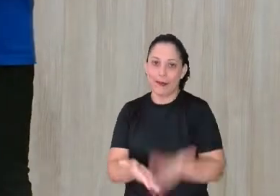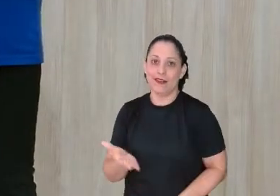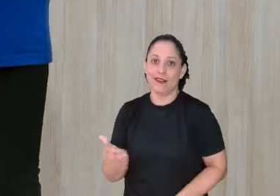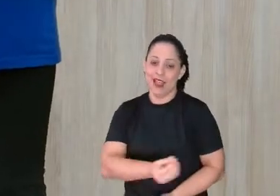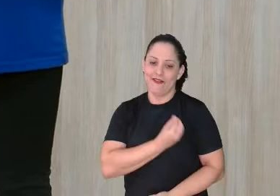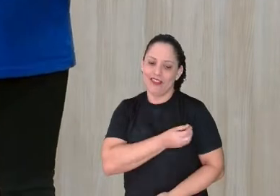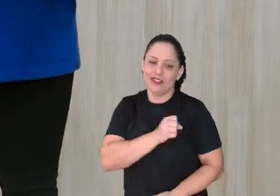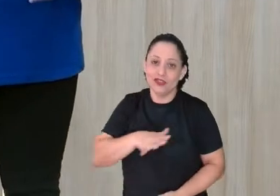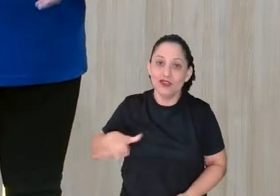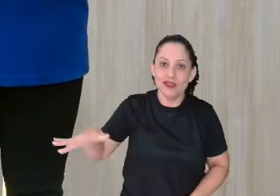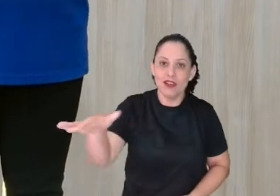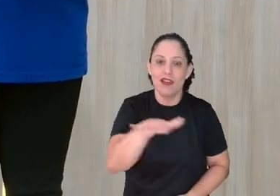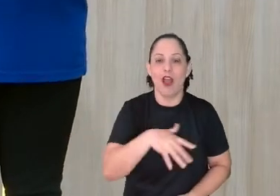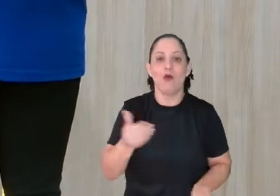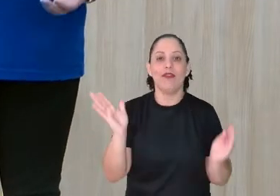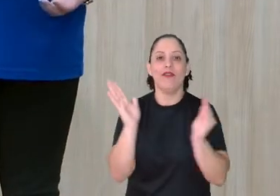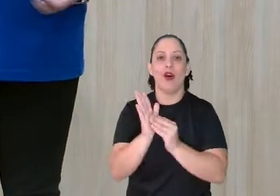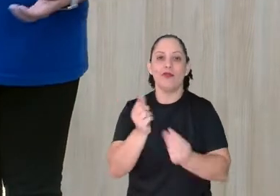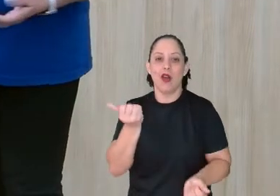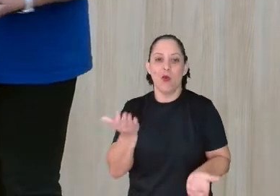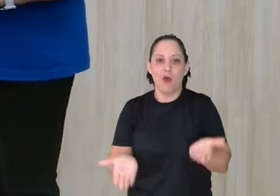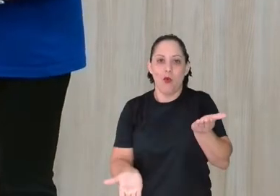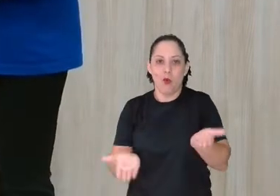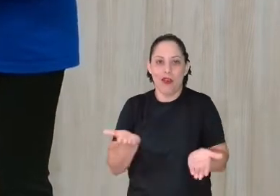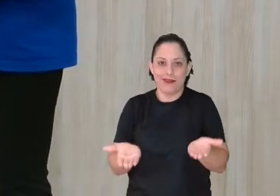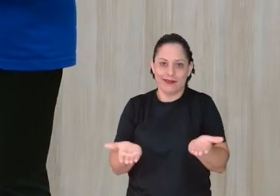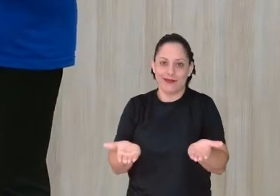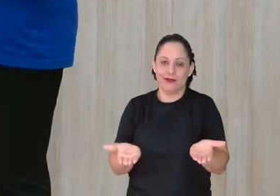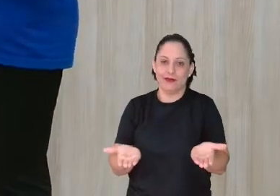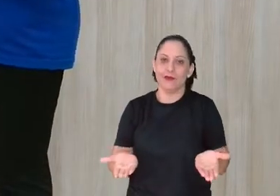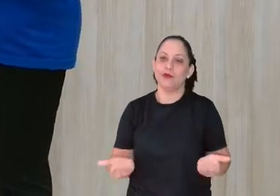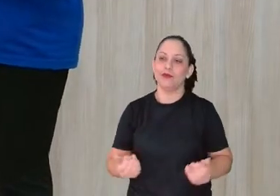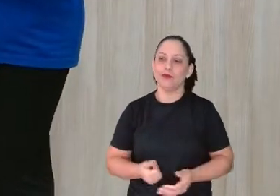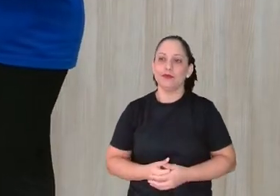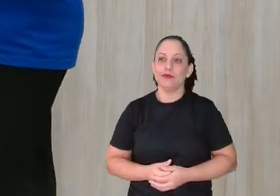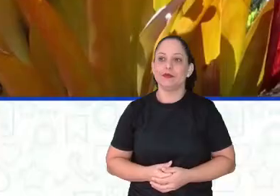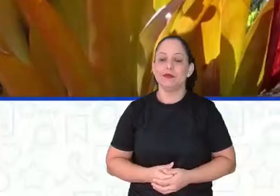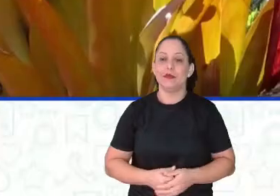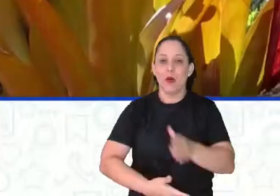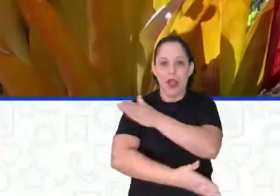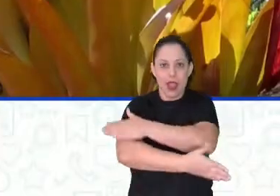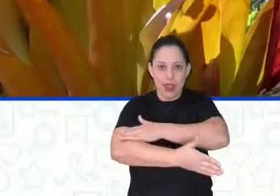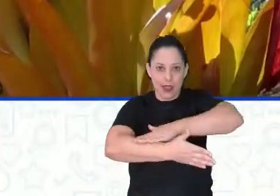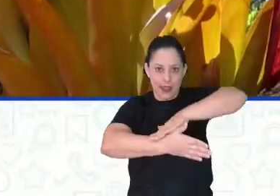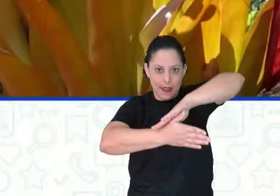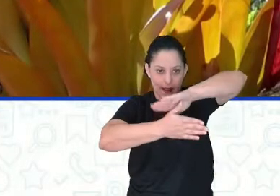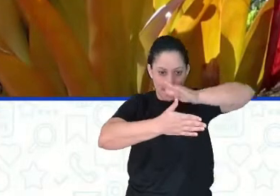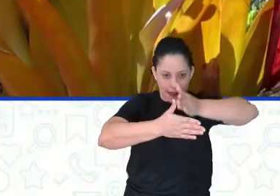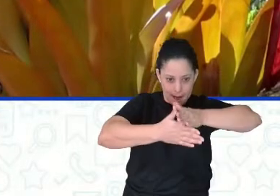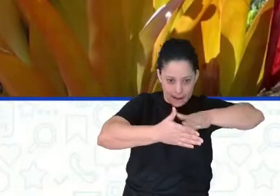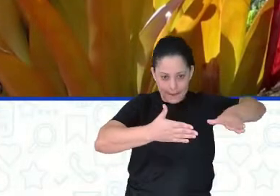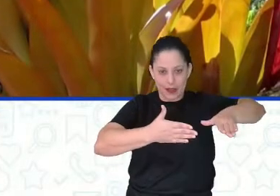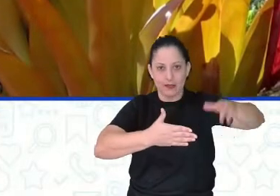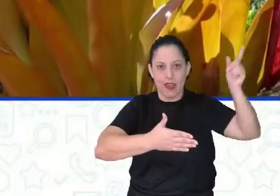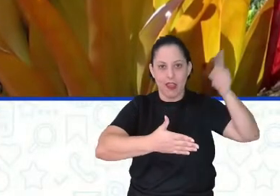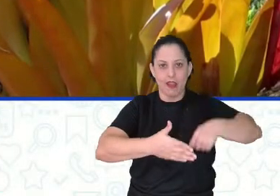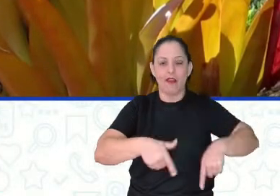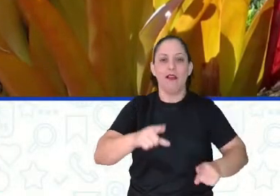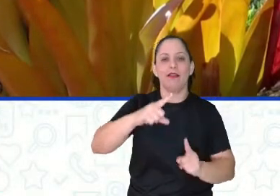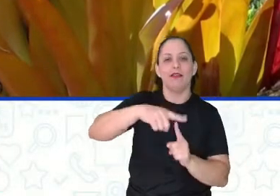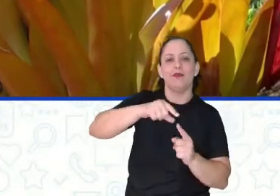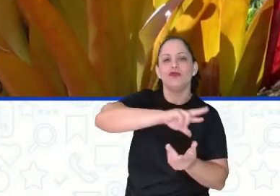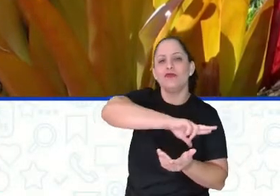E todo um equilíbrio em relação ao nosso planeta. A Mata Atlântica é composta por diferentes